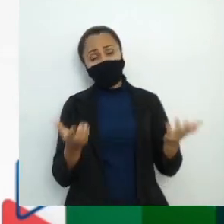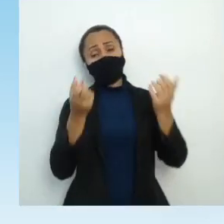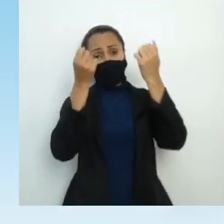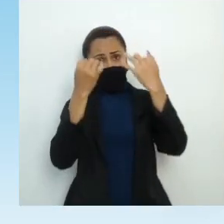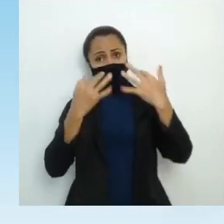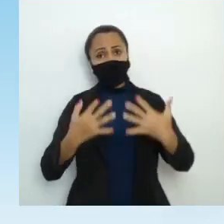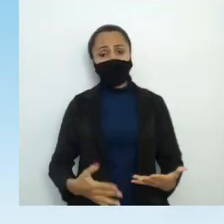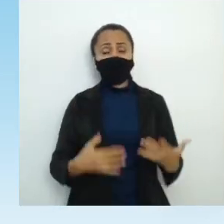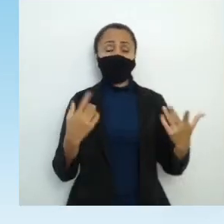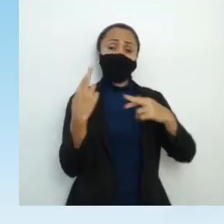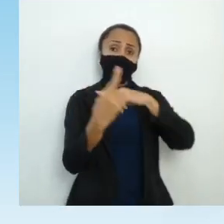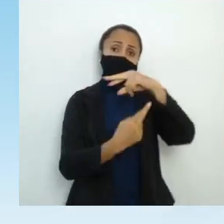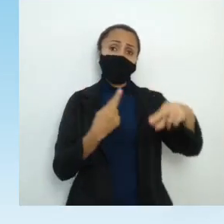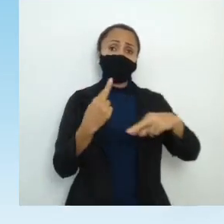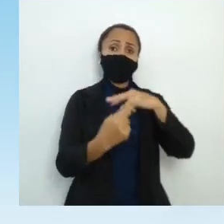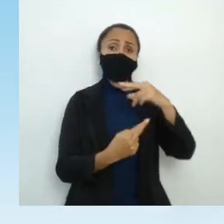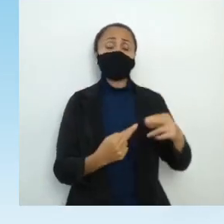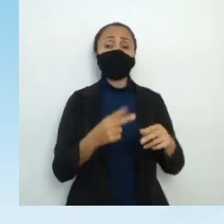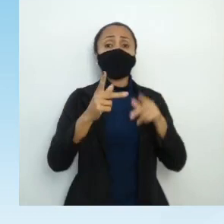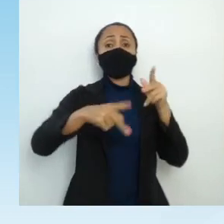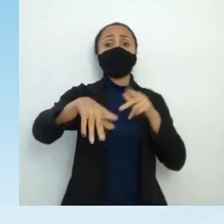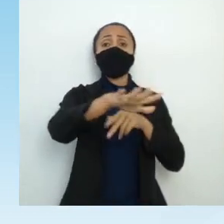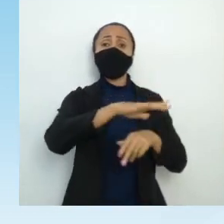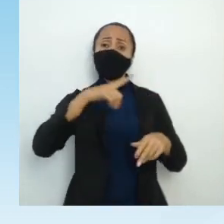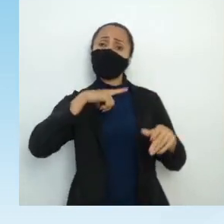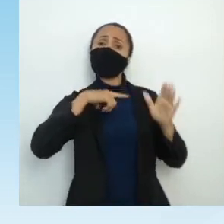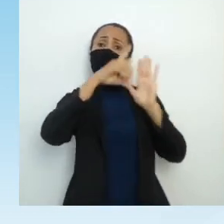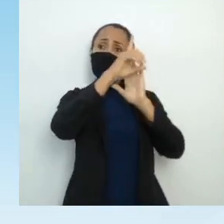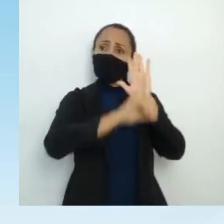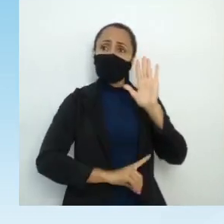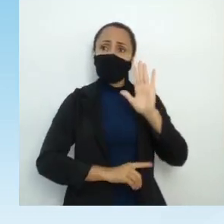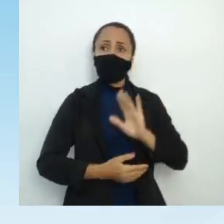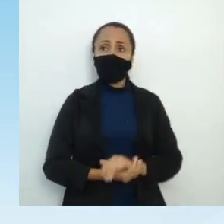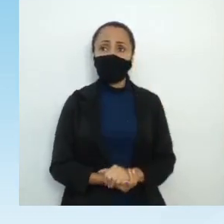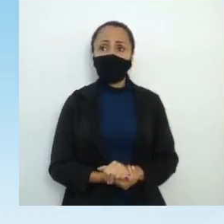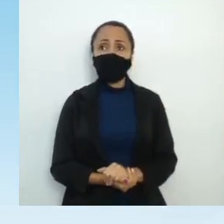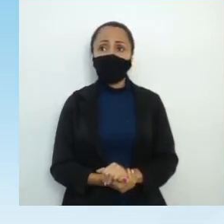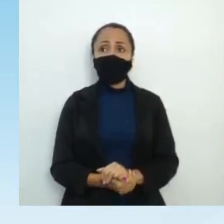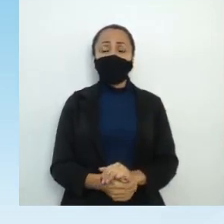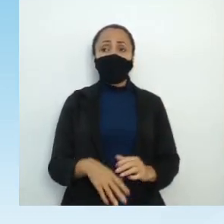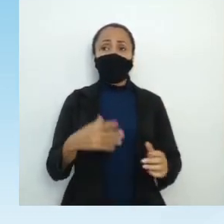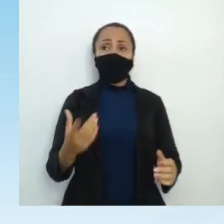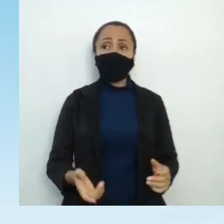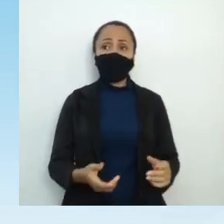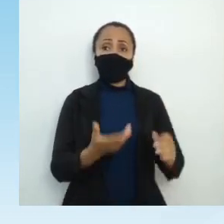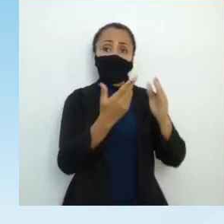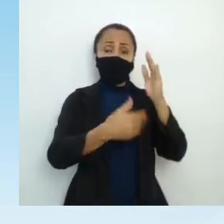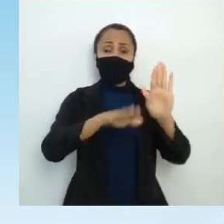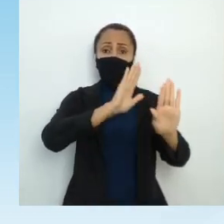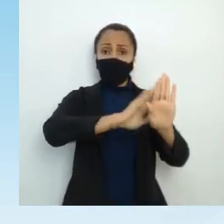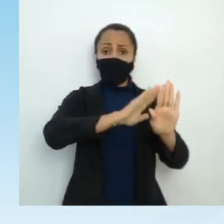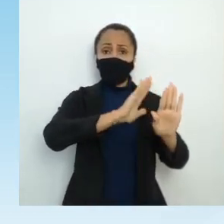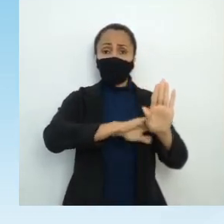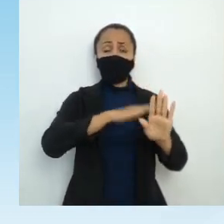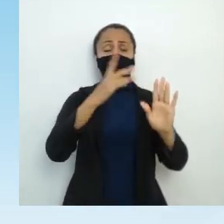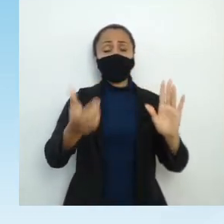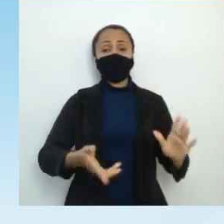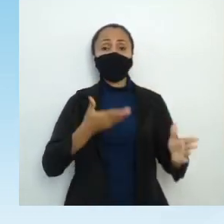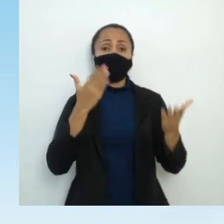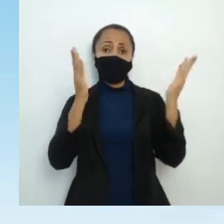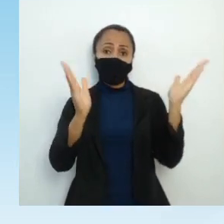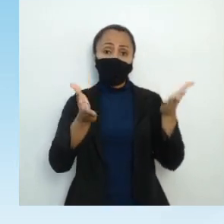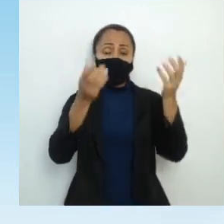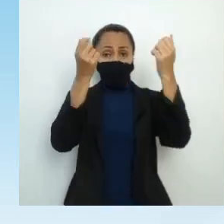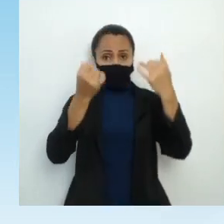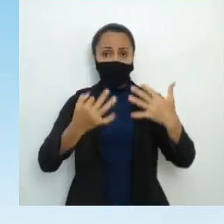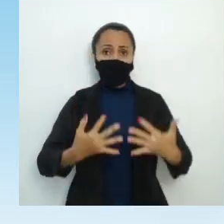revolução é essa que a população tem direito? Simbora. Na ideologia iluminista, a gente já falou sobre isso aqui em outro momento, só para você revisar na sua cabecinha e a gente